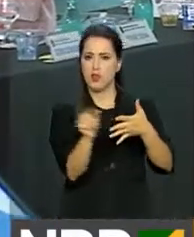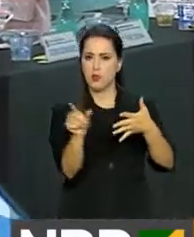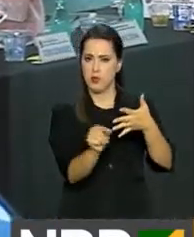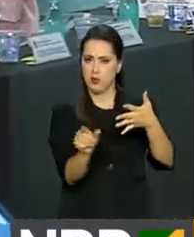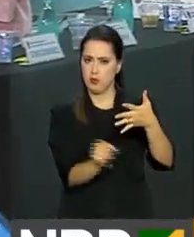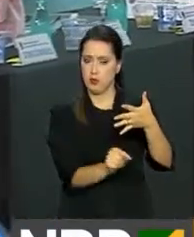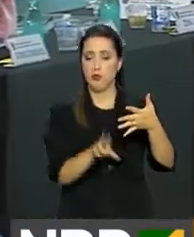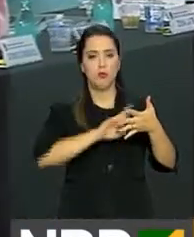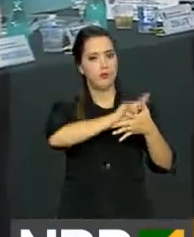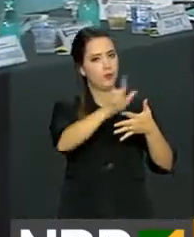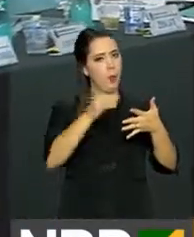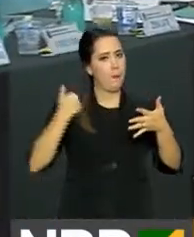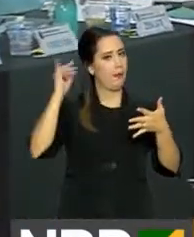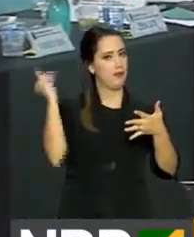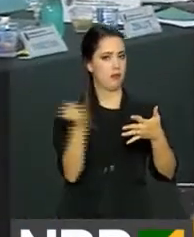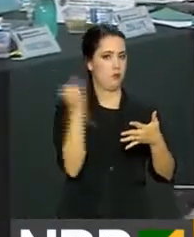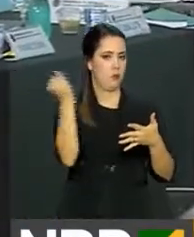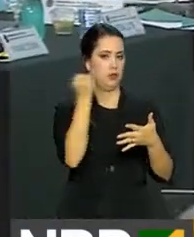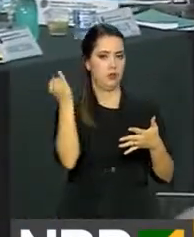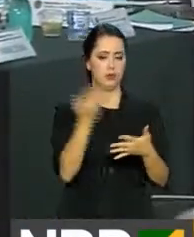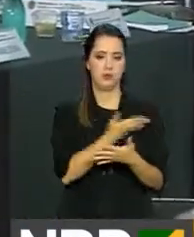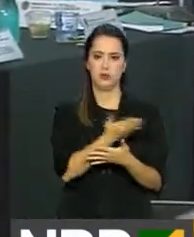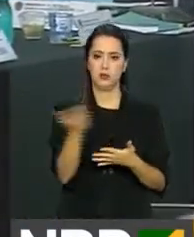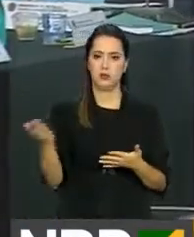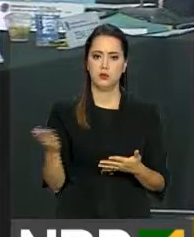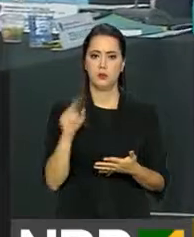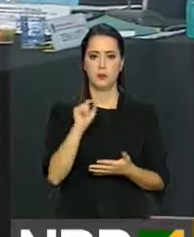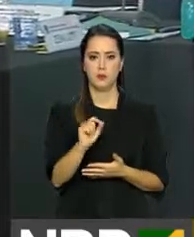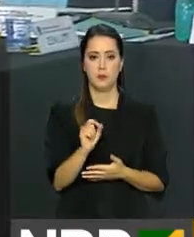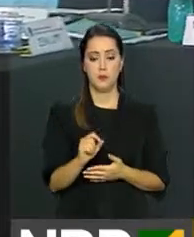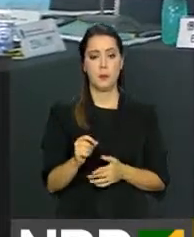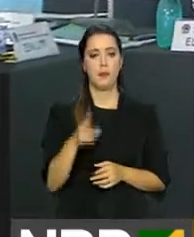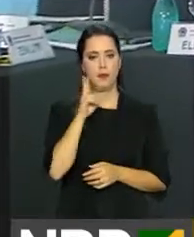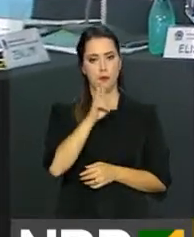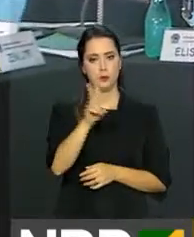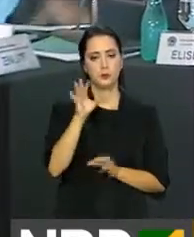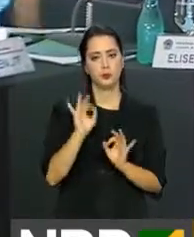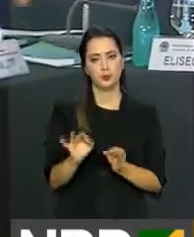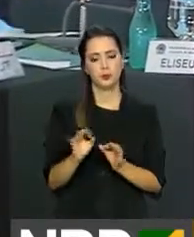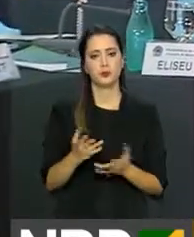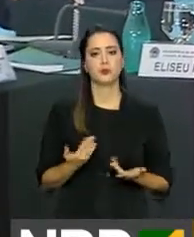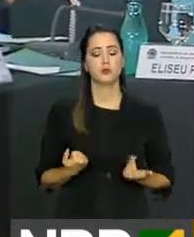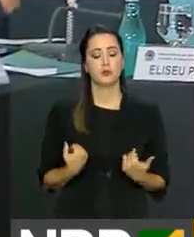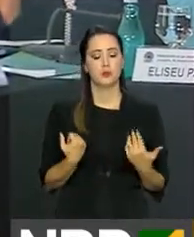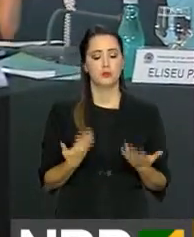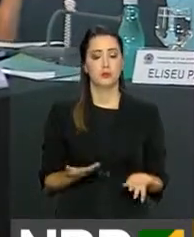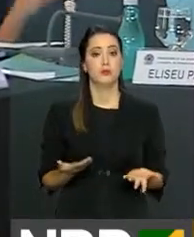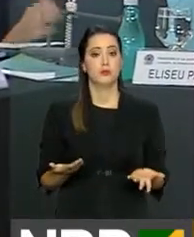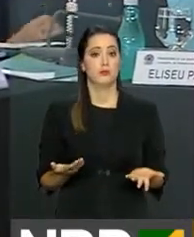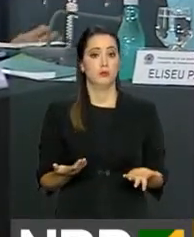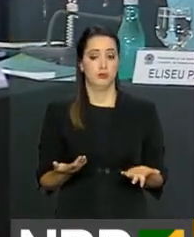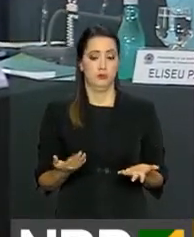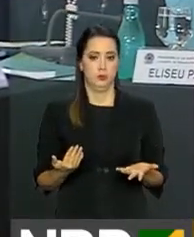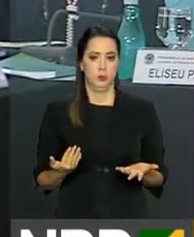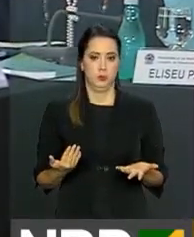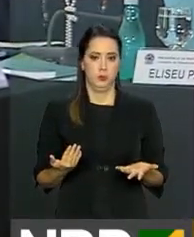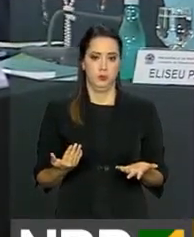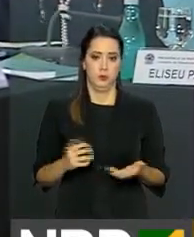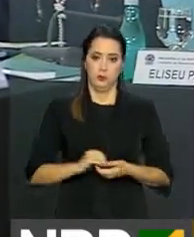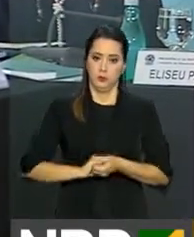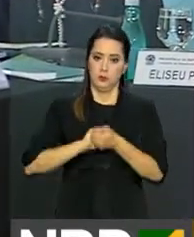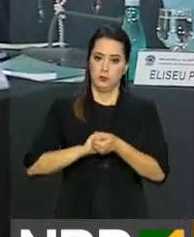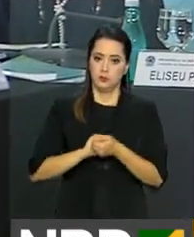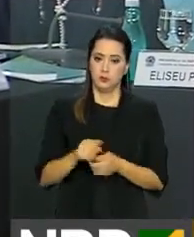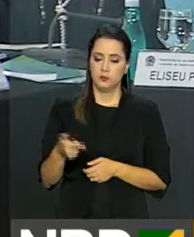digamos que podem se possam ser vislumbrada exibidas por isso eu fiz um modo que meus cumprimentos